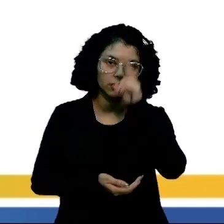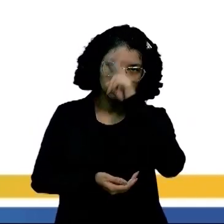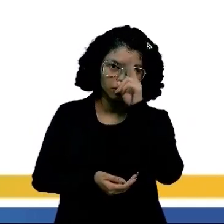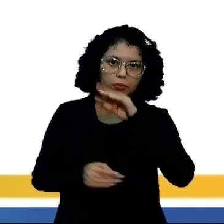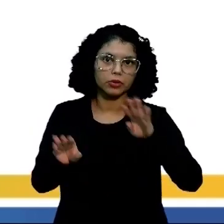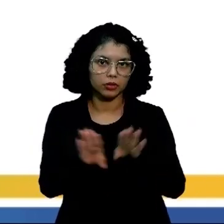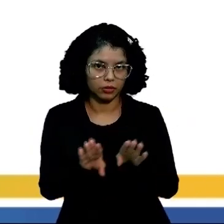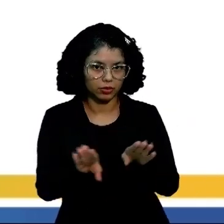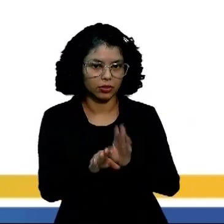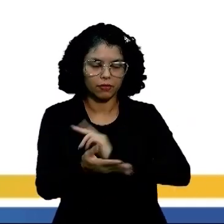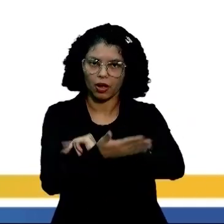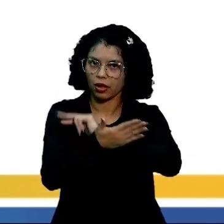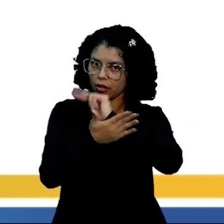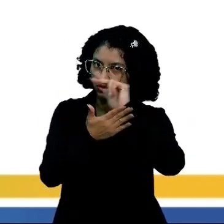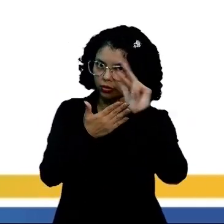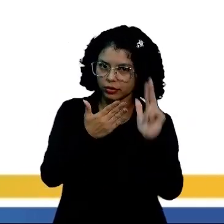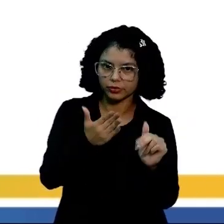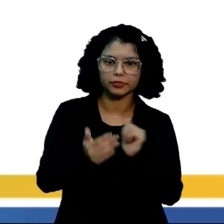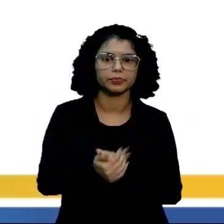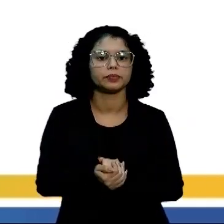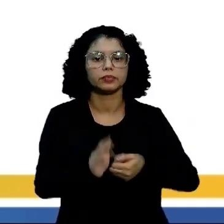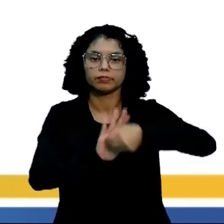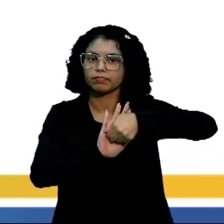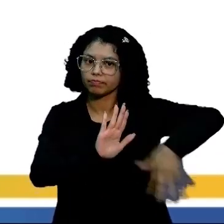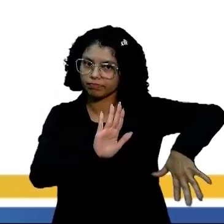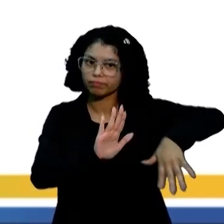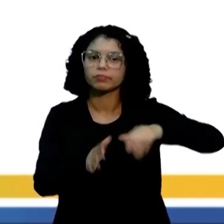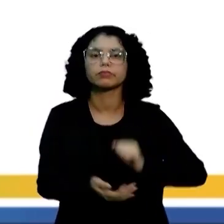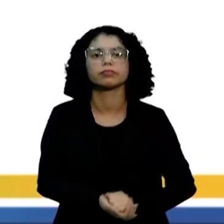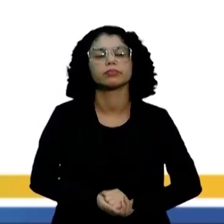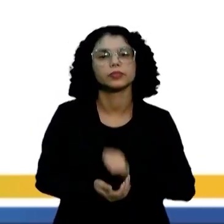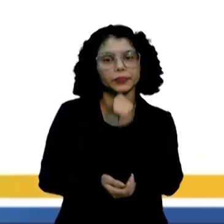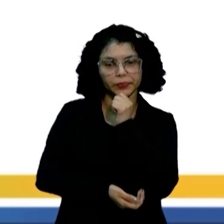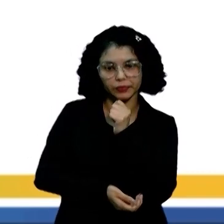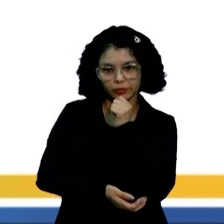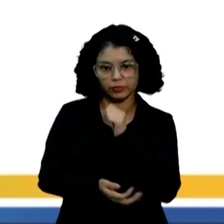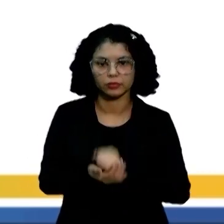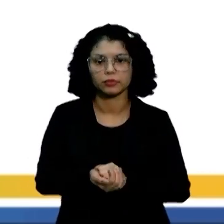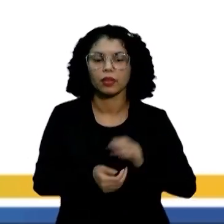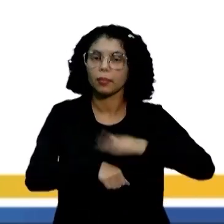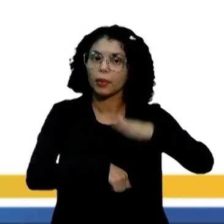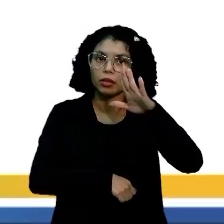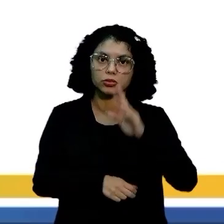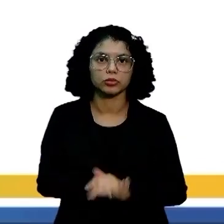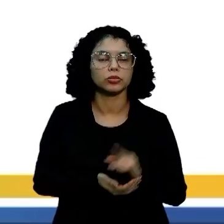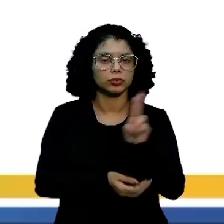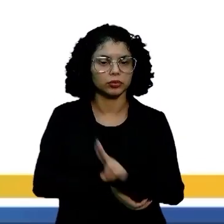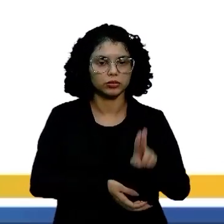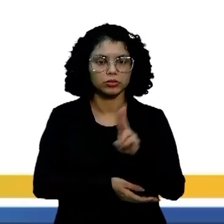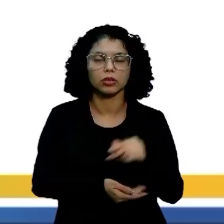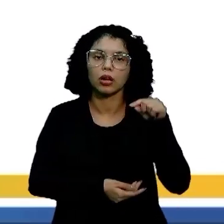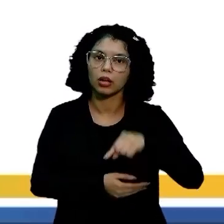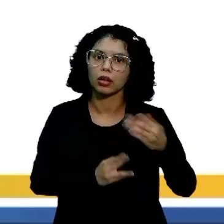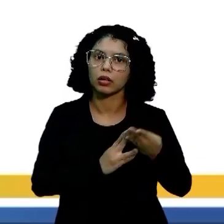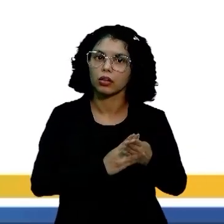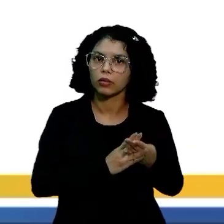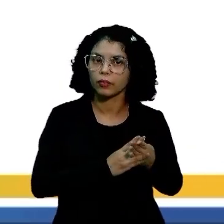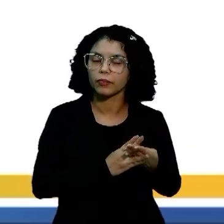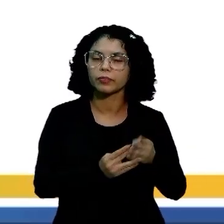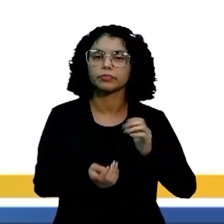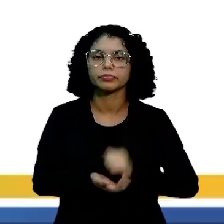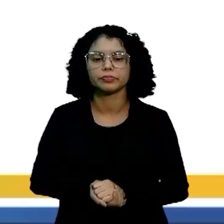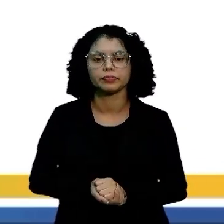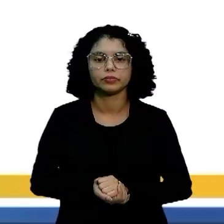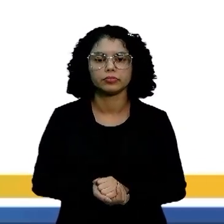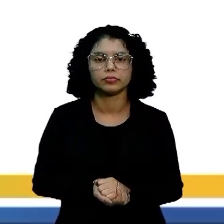que são diversas figuras de linguagem, mas que as que são mais abordadas aqui no Barroco